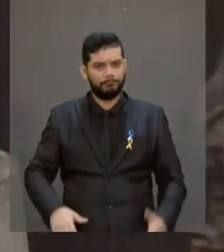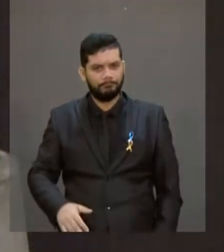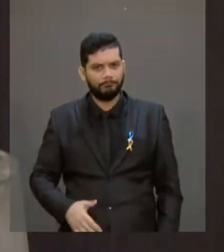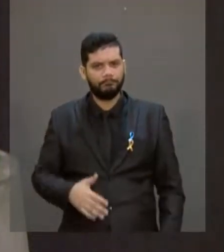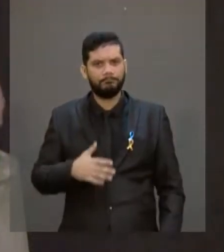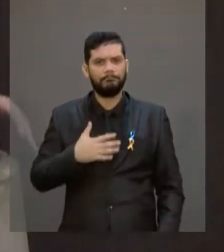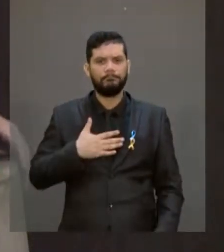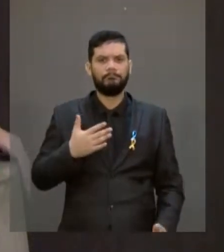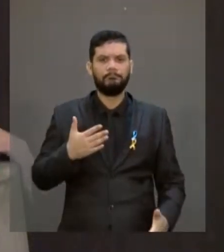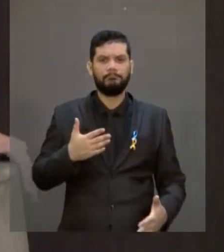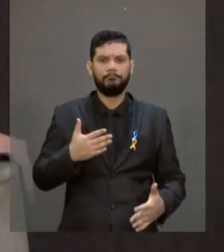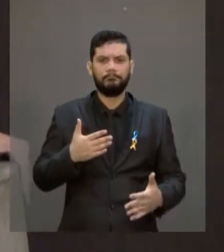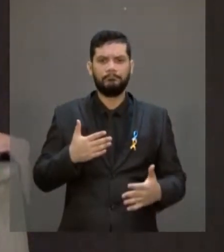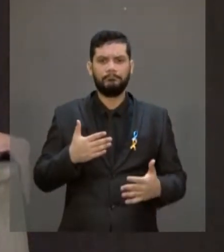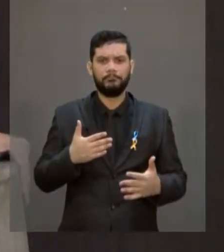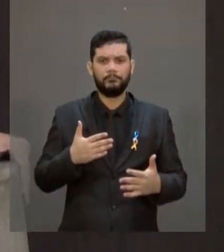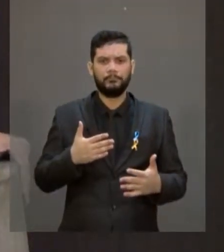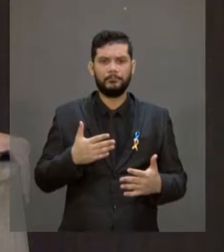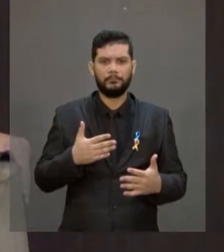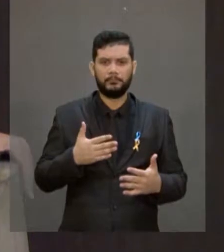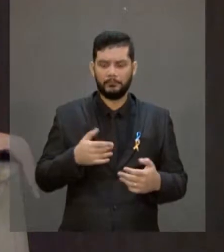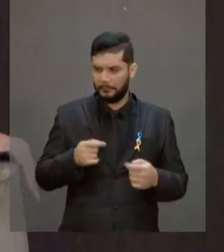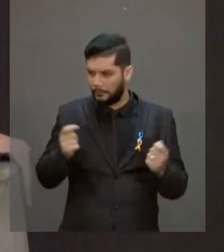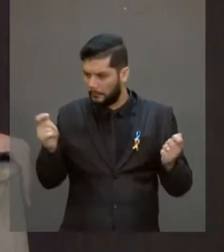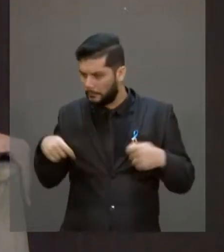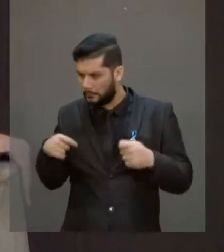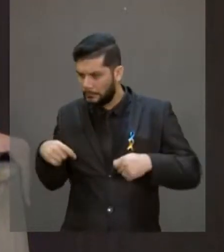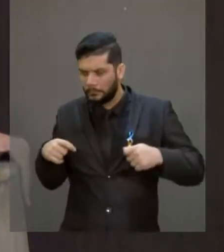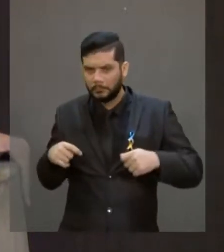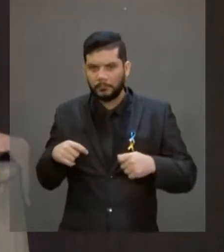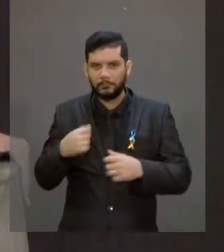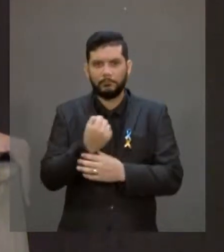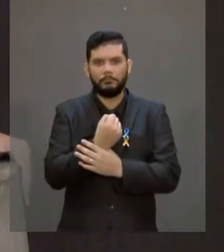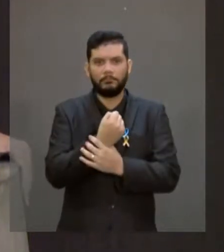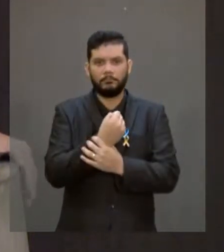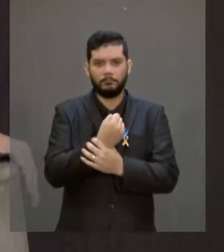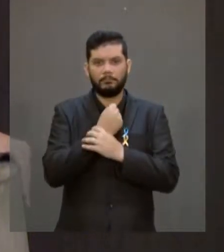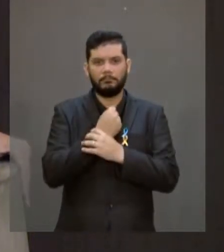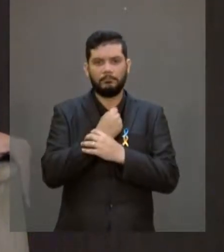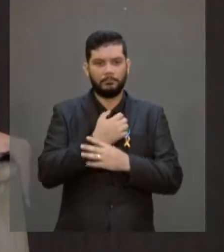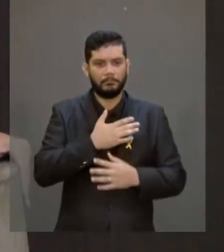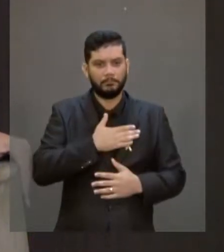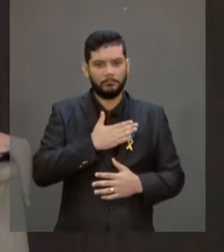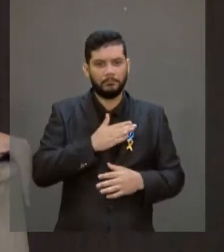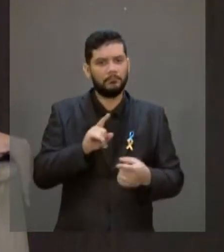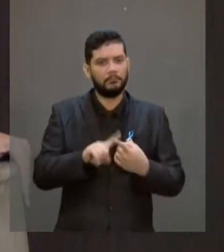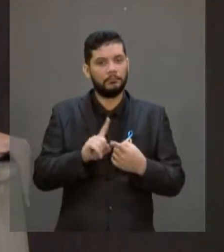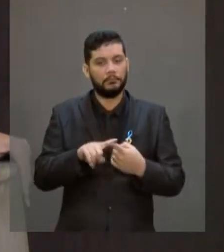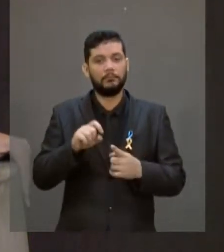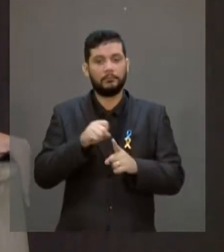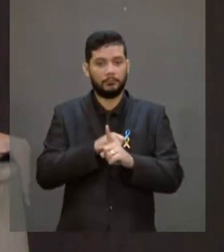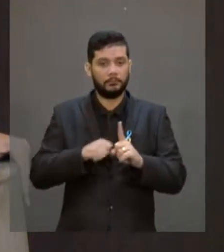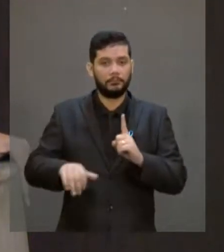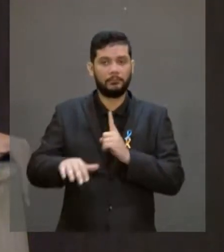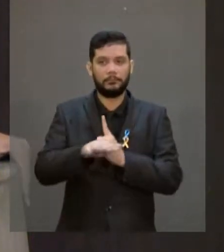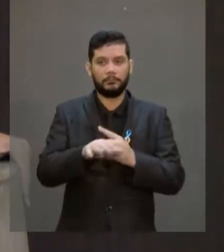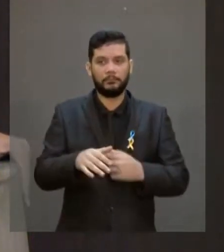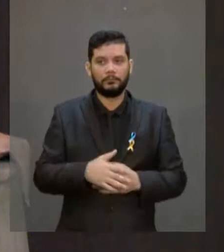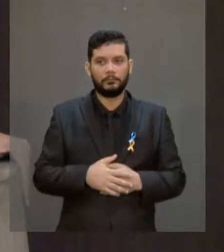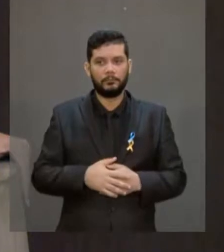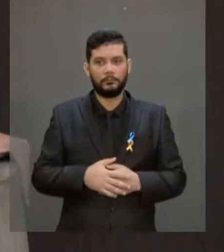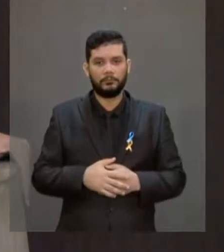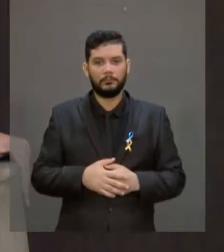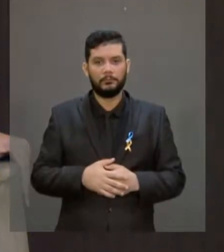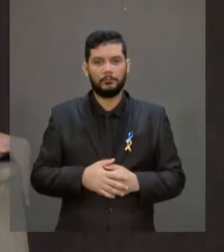tenha equipamentos à sua disposição para a sua proteção e proteção da sociedade, que ele tenha, portanto, o